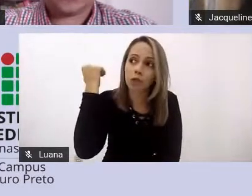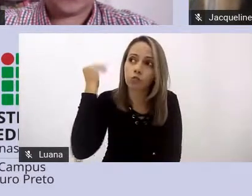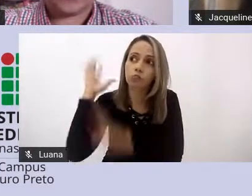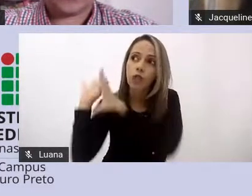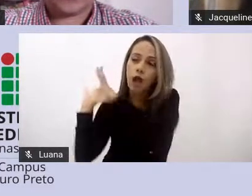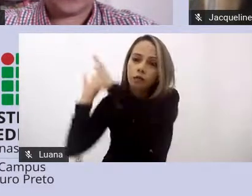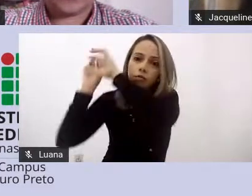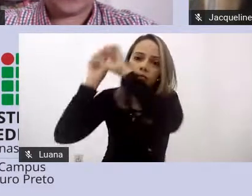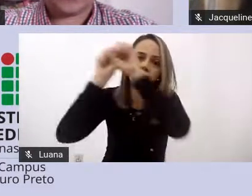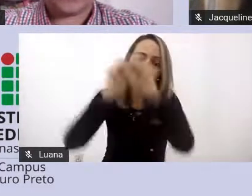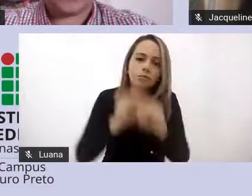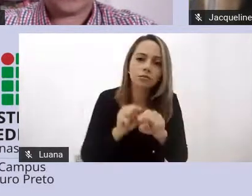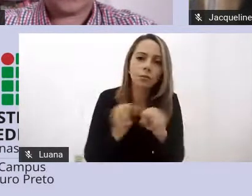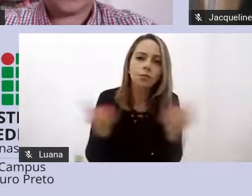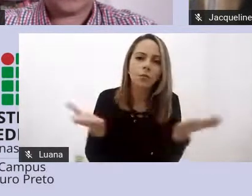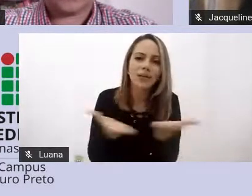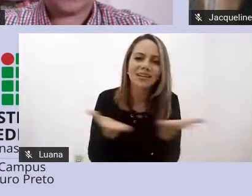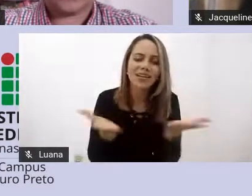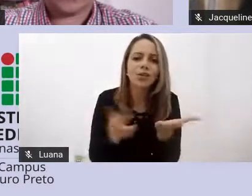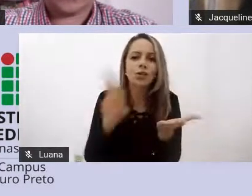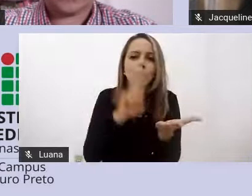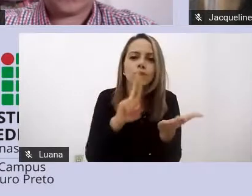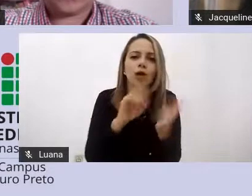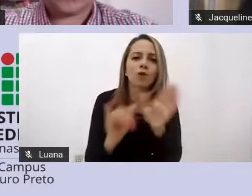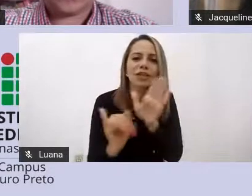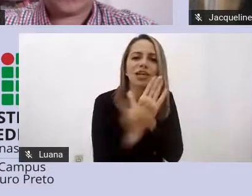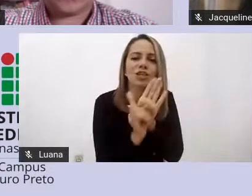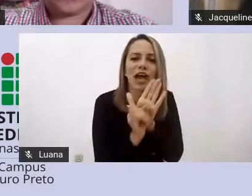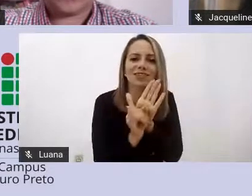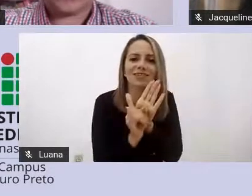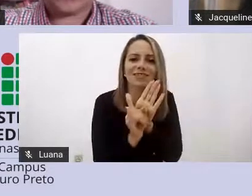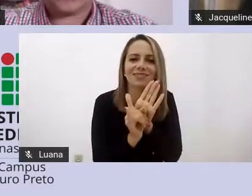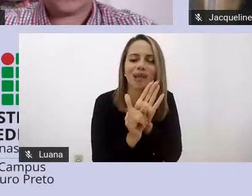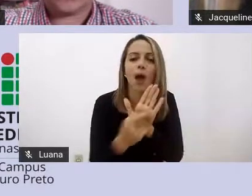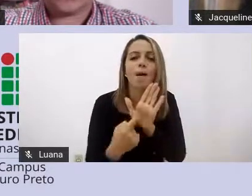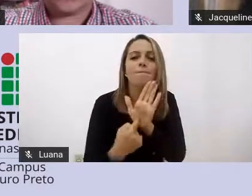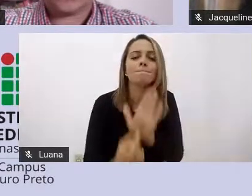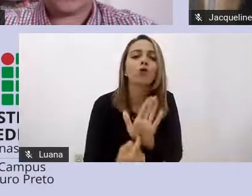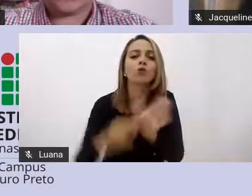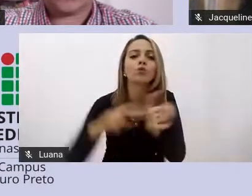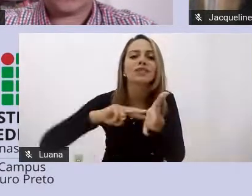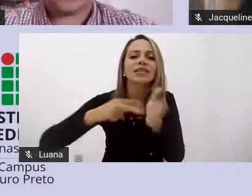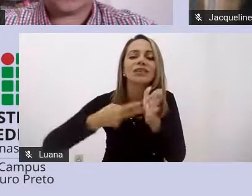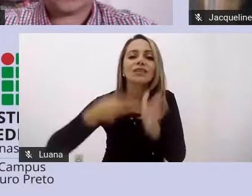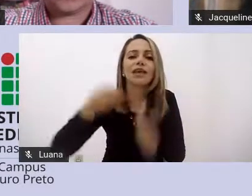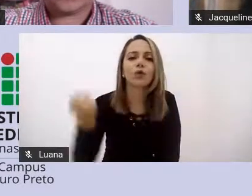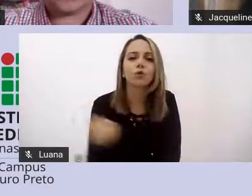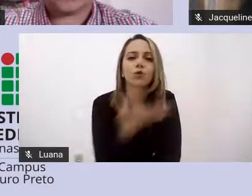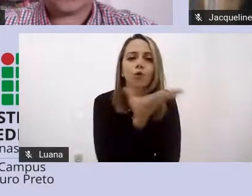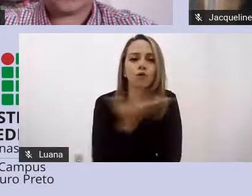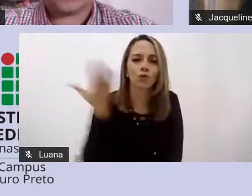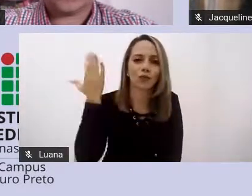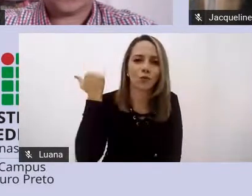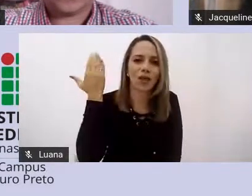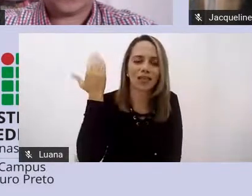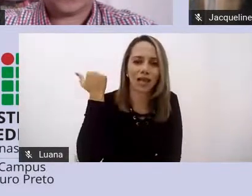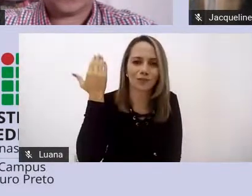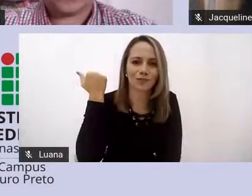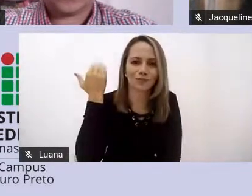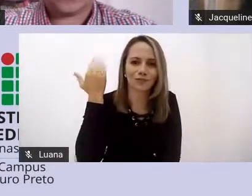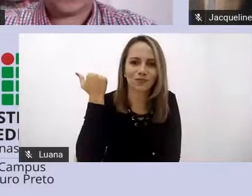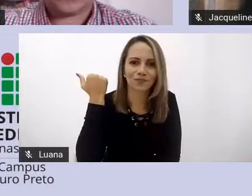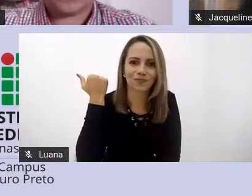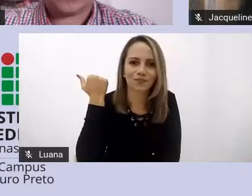marca identitária, elas estão ressignificando o passado, dando um uso novo ao passado e utilizando, inclusive,